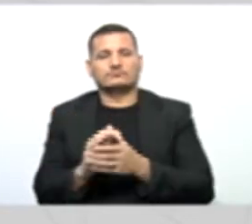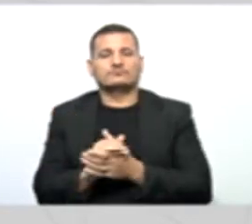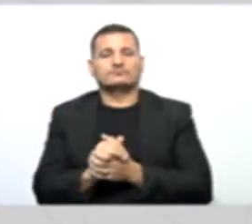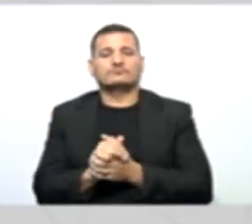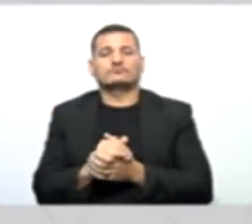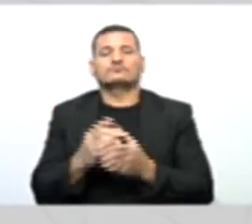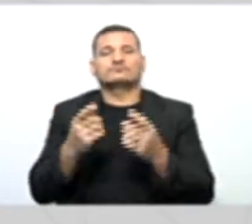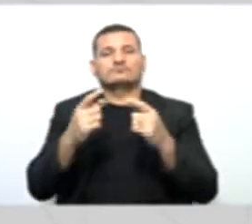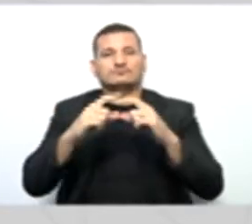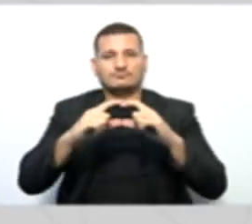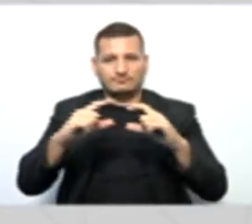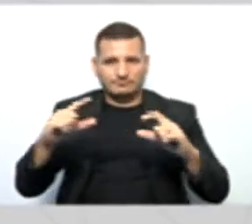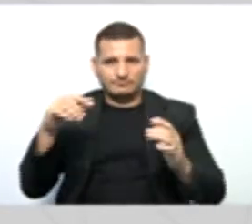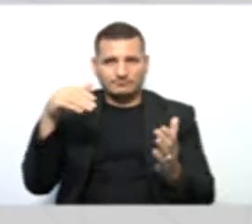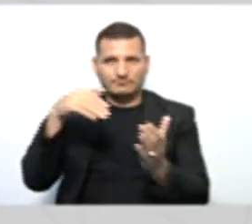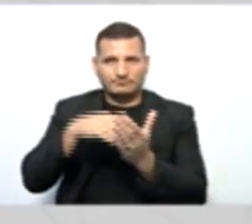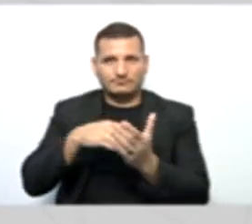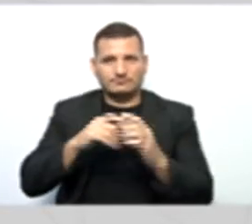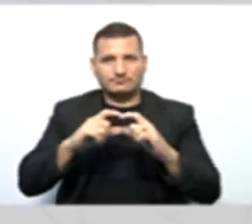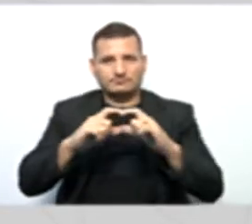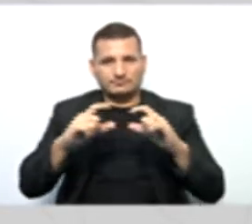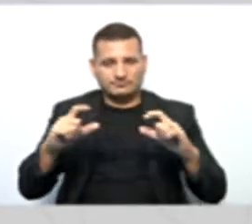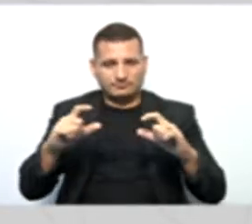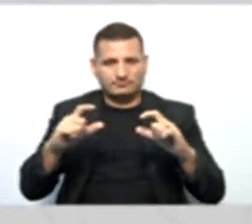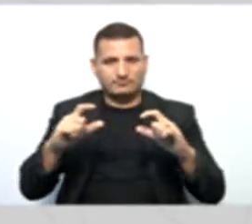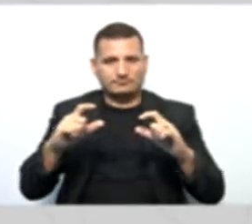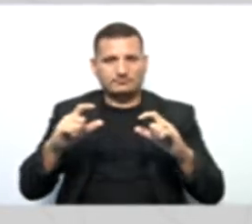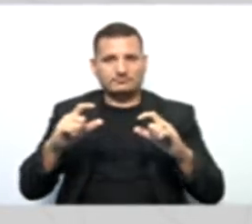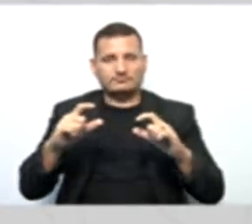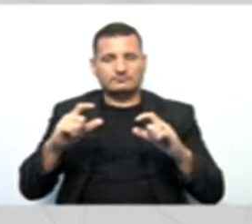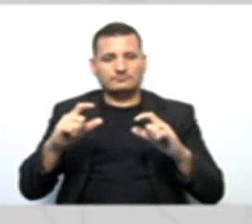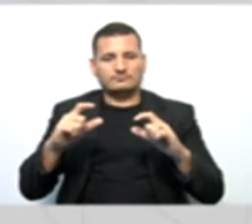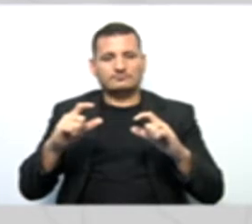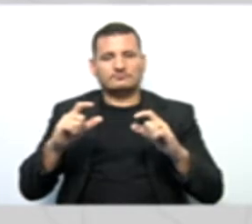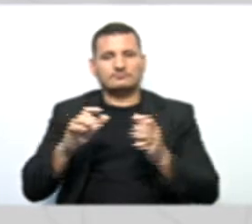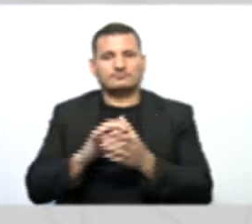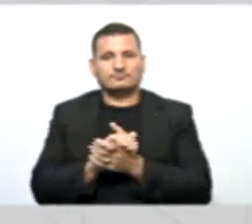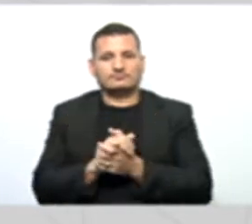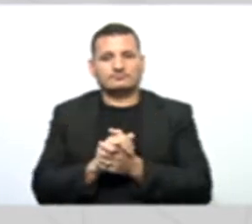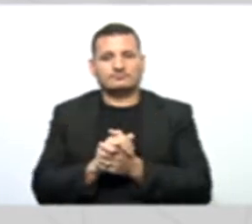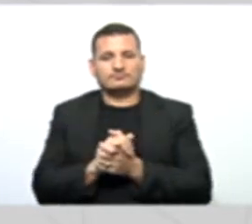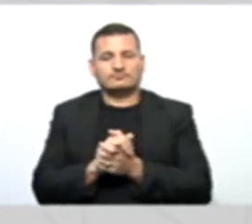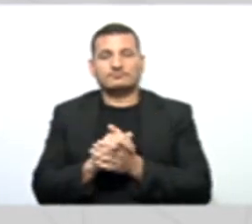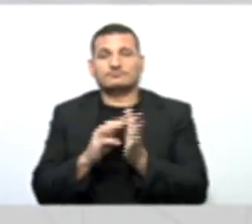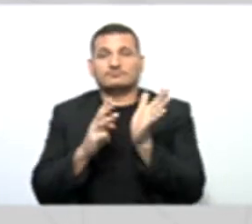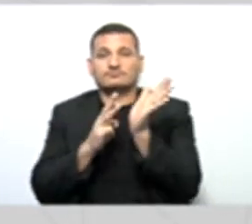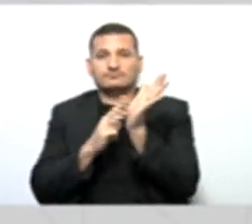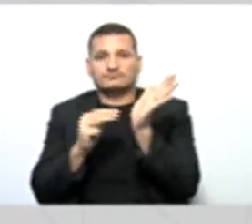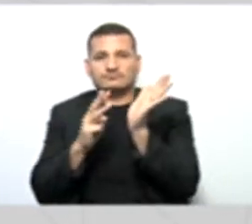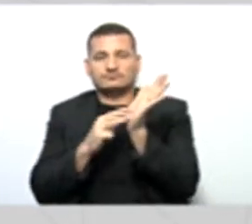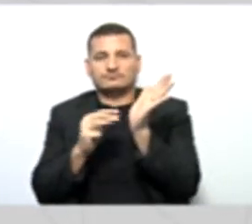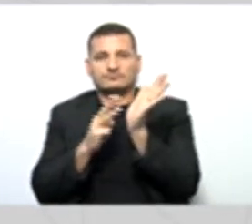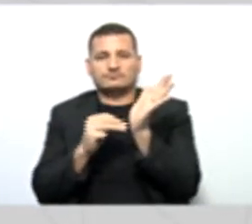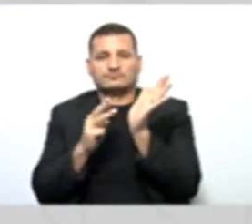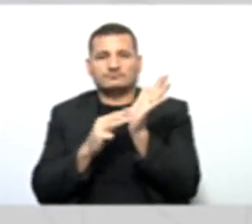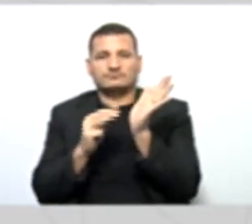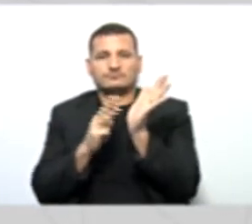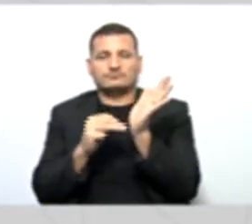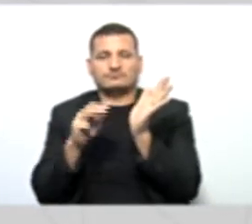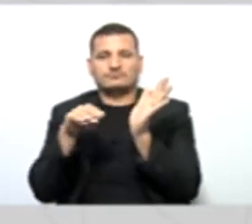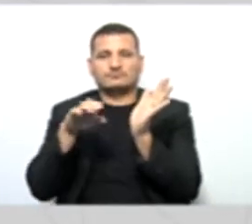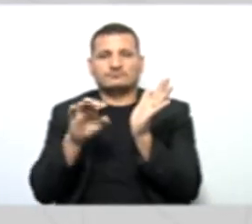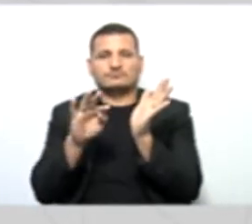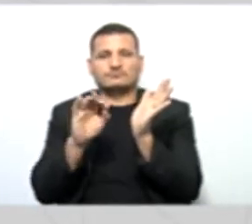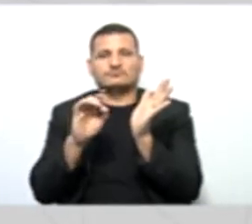classe. No último quadrante, você iria colocar os métodos da classe que você pretende